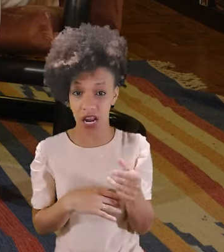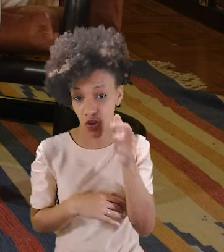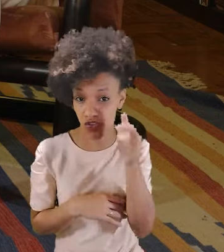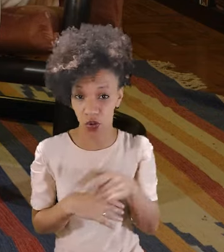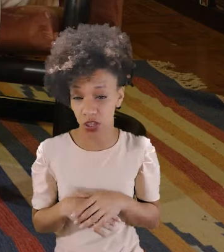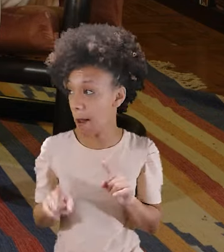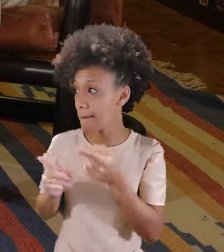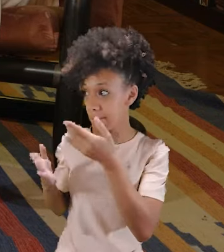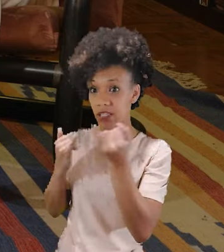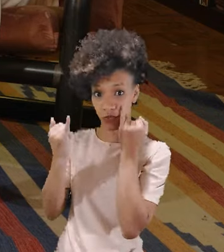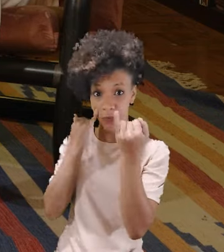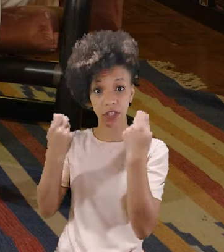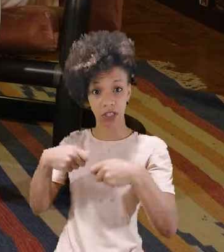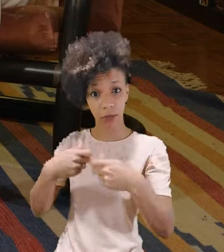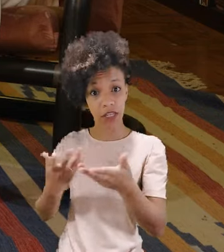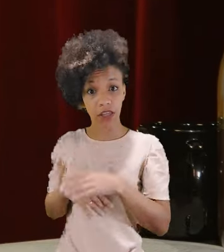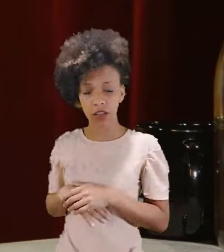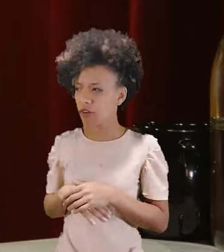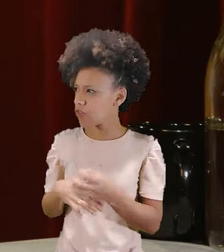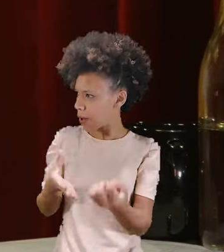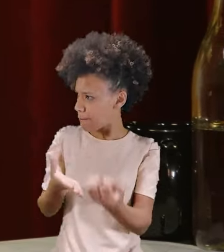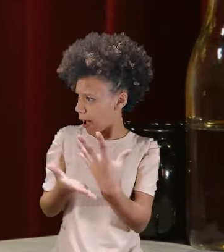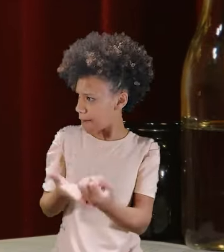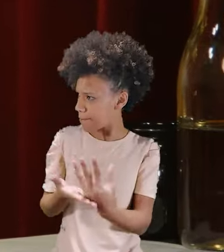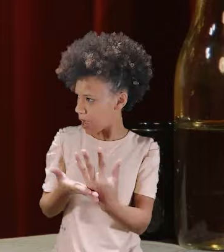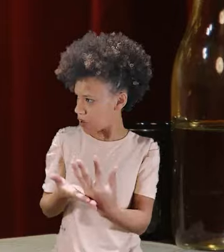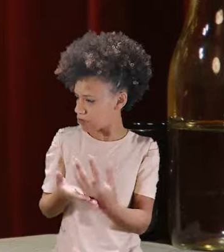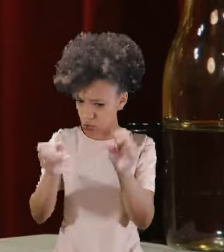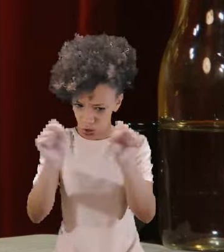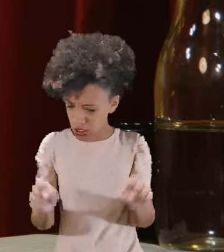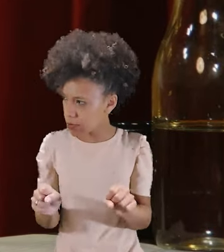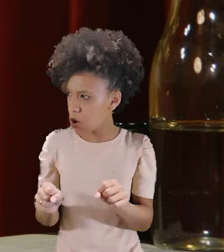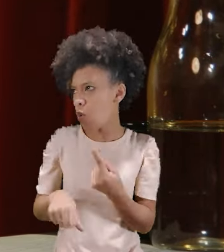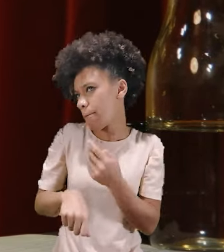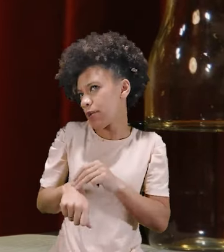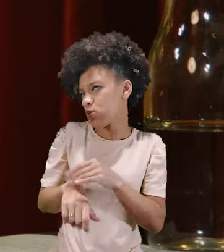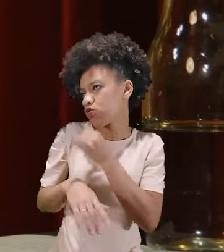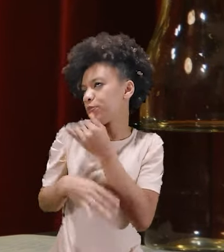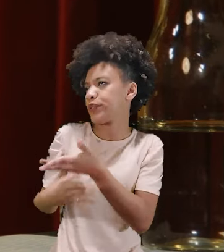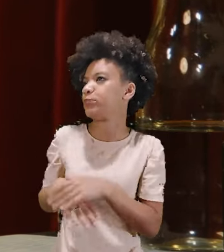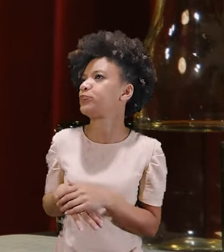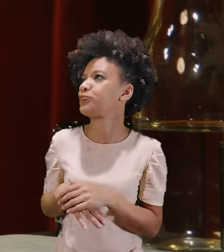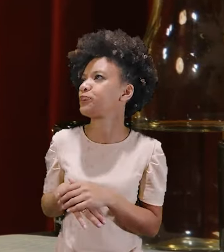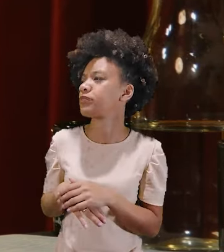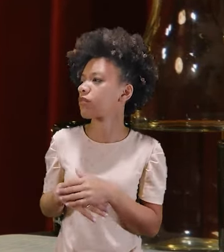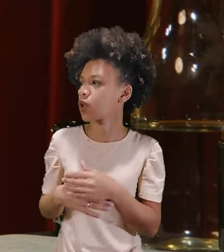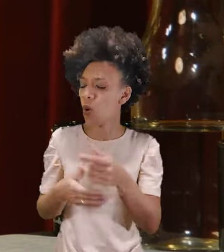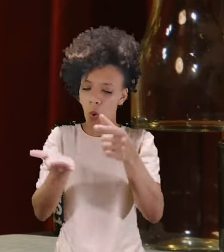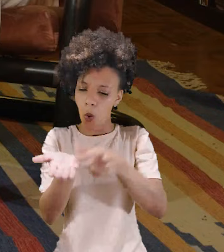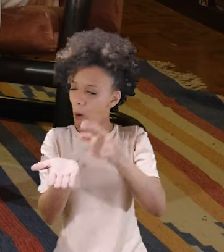de vinho acaba isso informação que o Brasil precisa fica tocando a cara você escolhe a cada um minuto é tipo a tipo